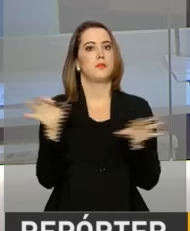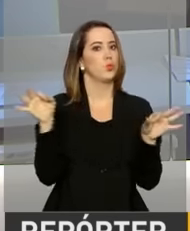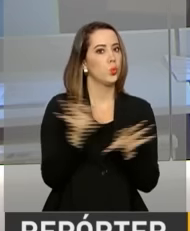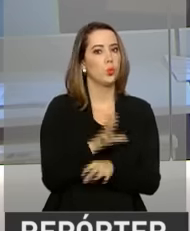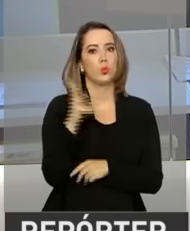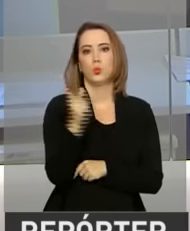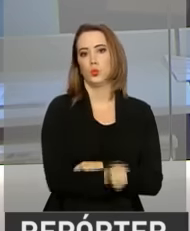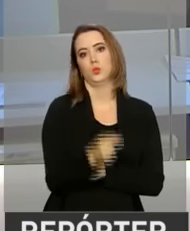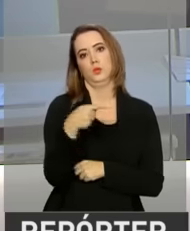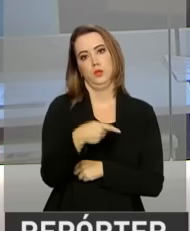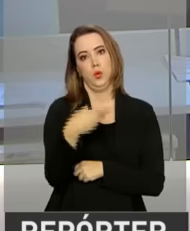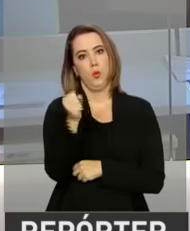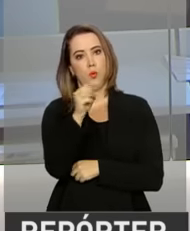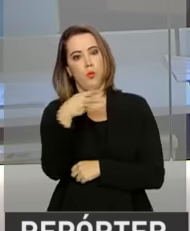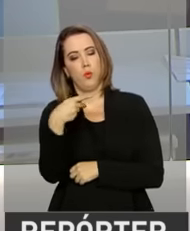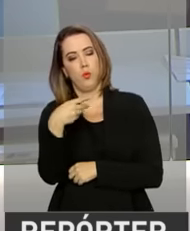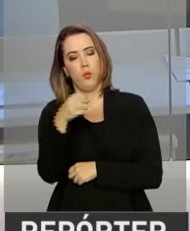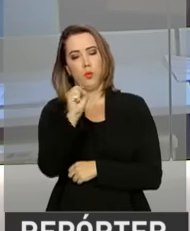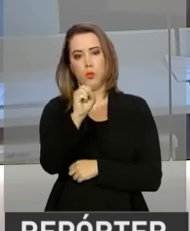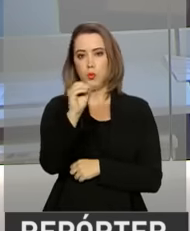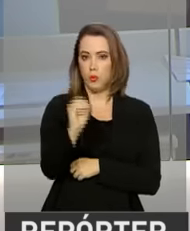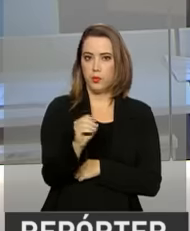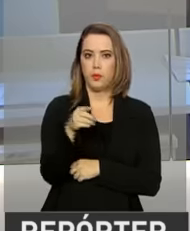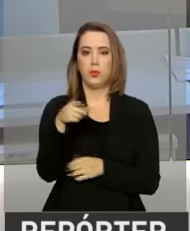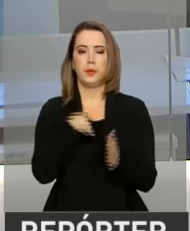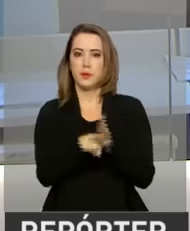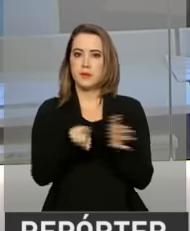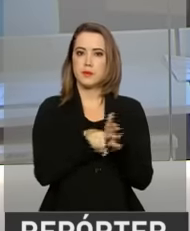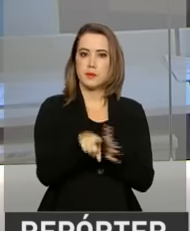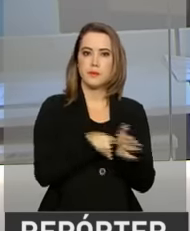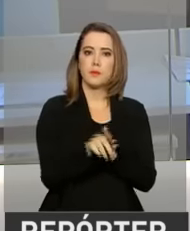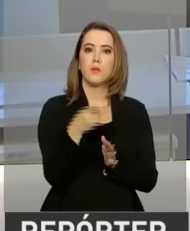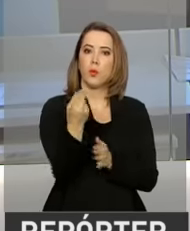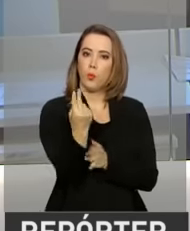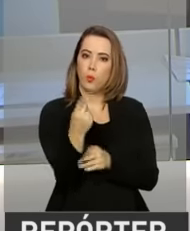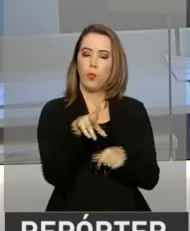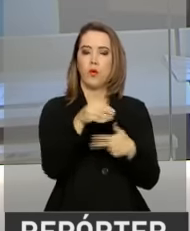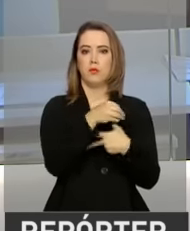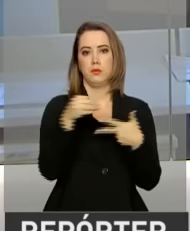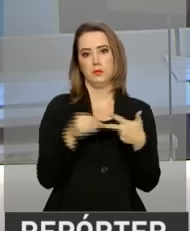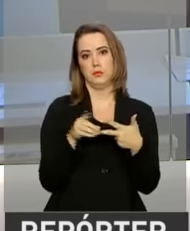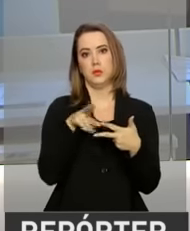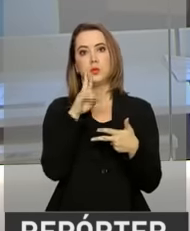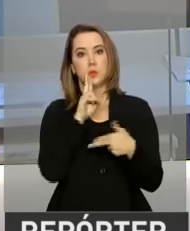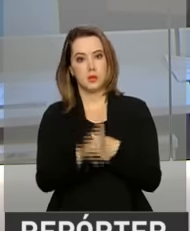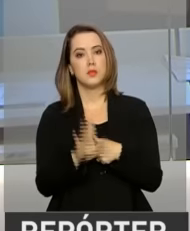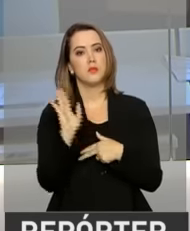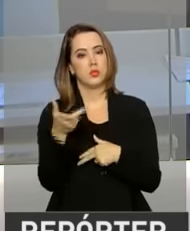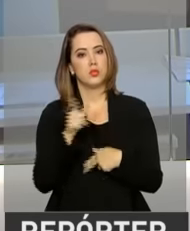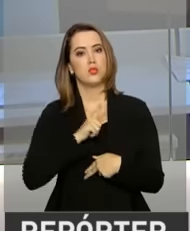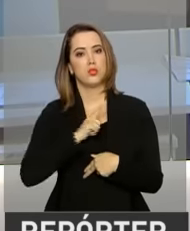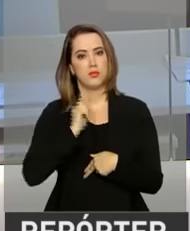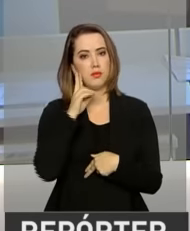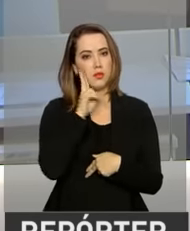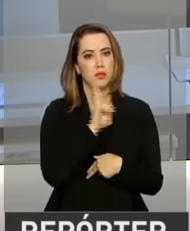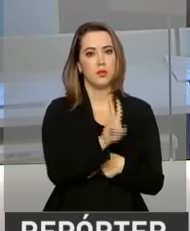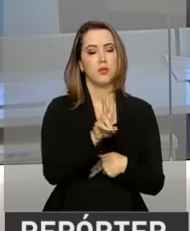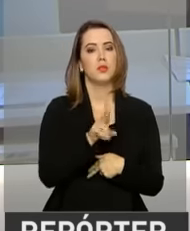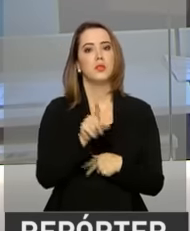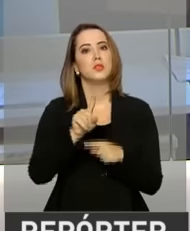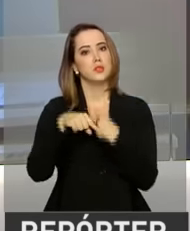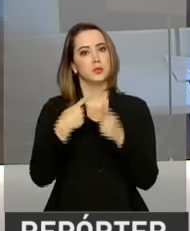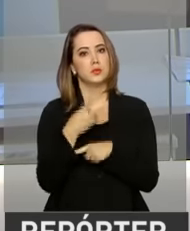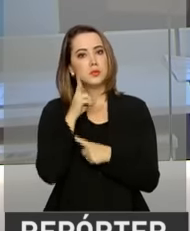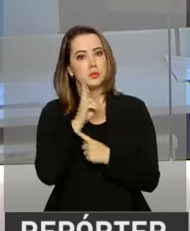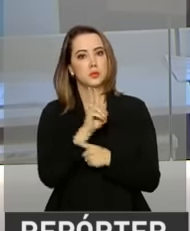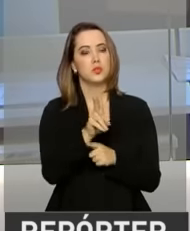80 itens com a mesma metodologia do do Enem O resultado é divulgado imediatamente o candidato pode ainda ver se a nota é